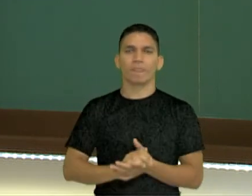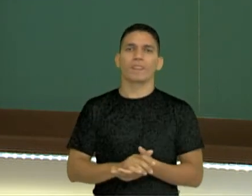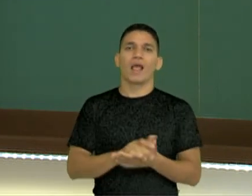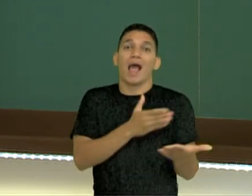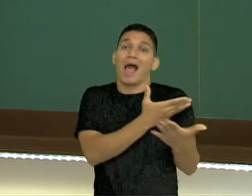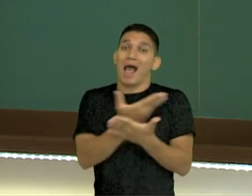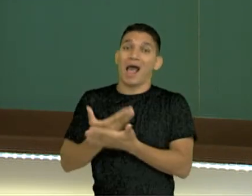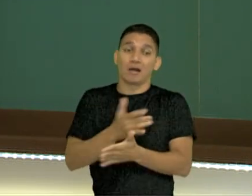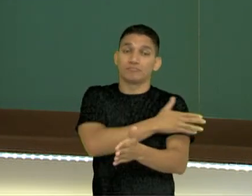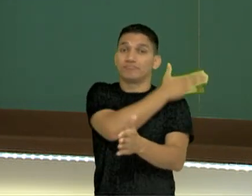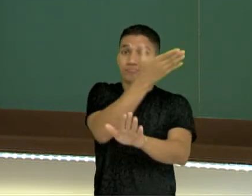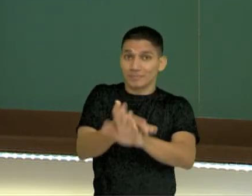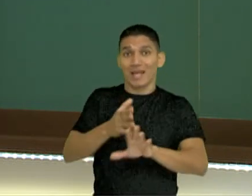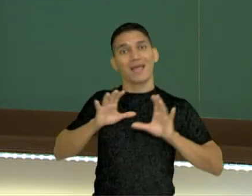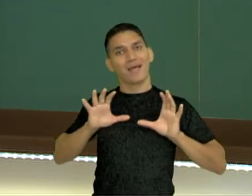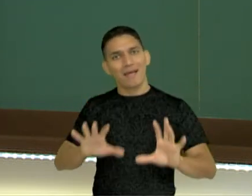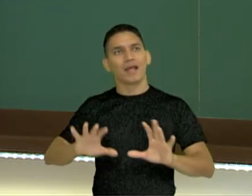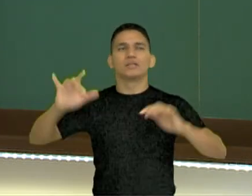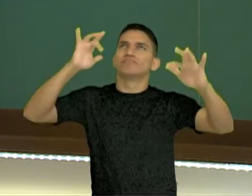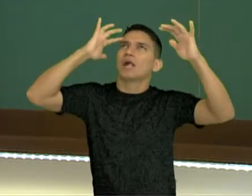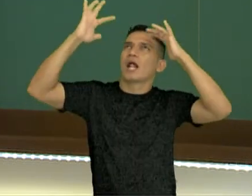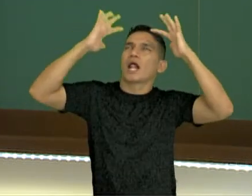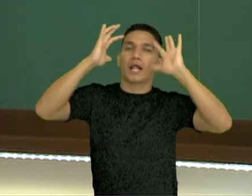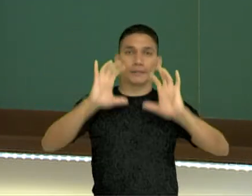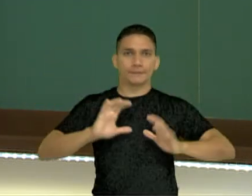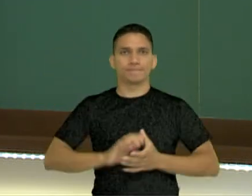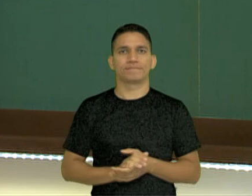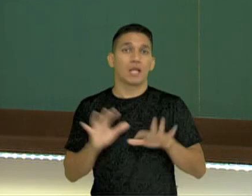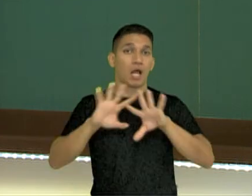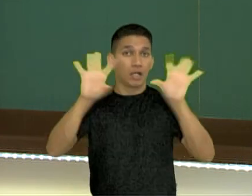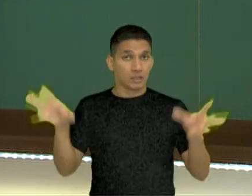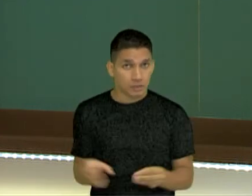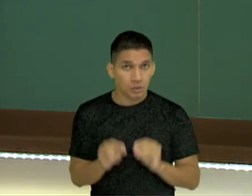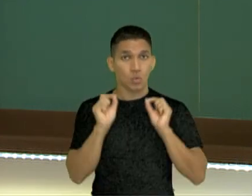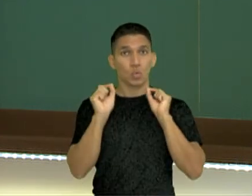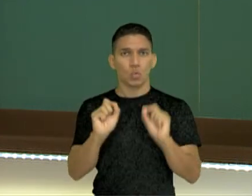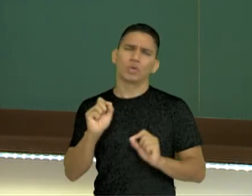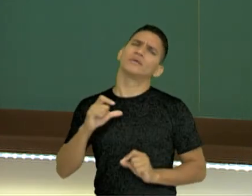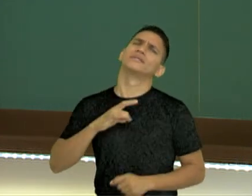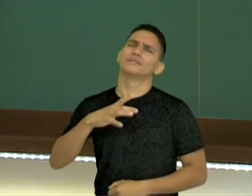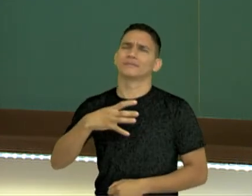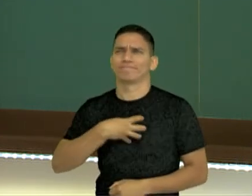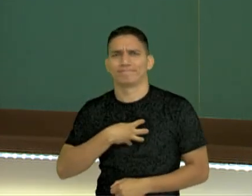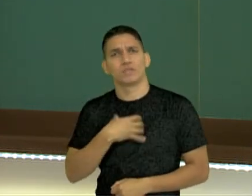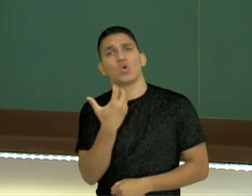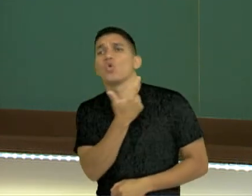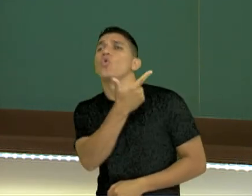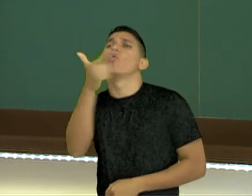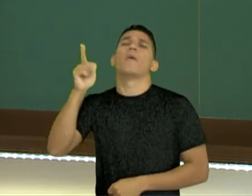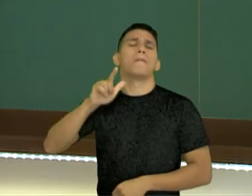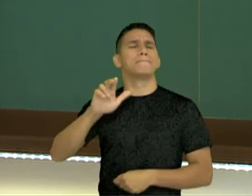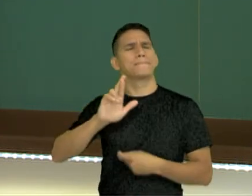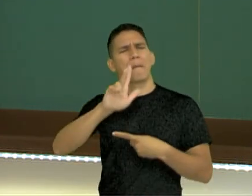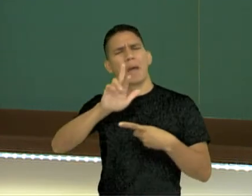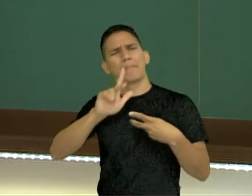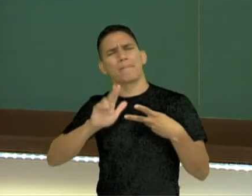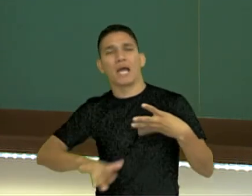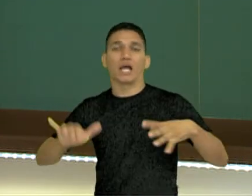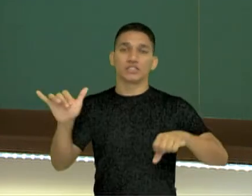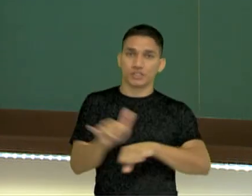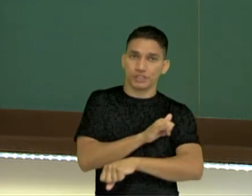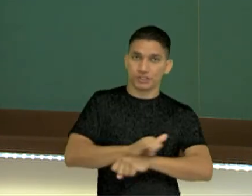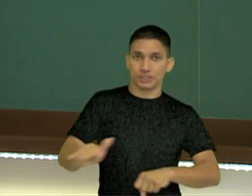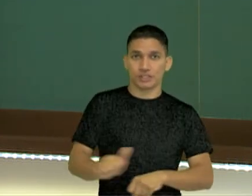exatamente para a gente pensar a respeito dela. Concluindo, existem diversas alternativas de crédito para